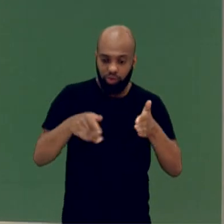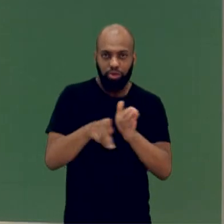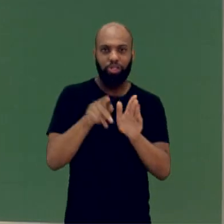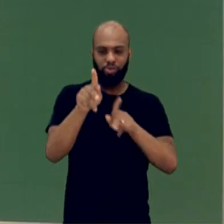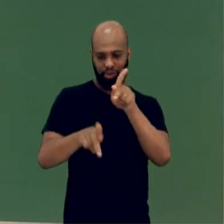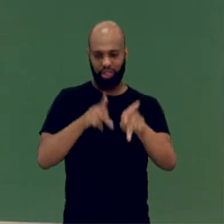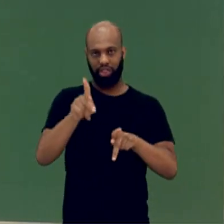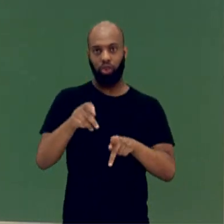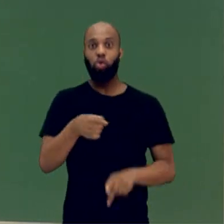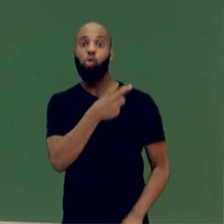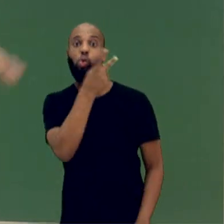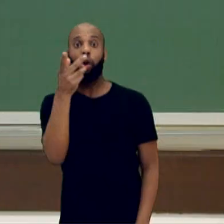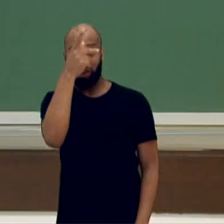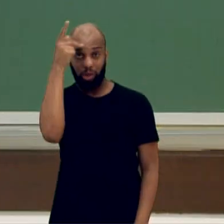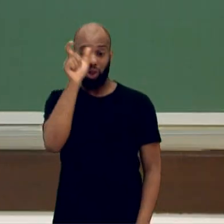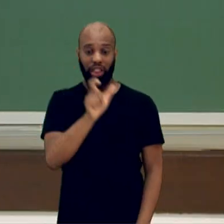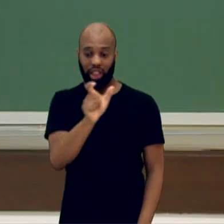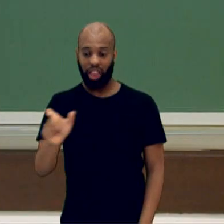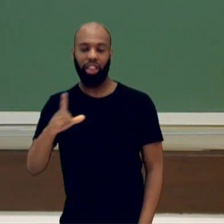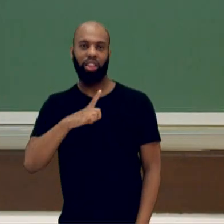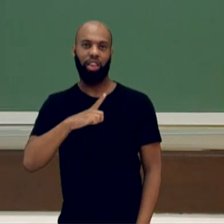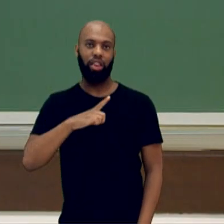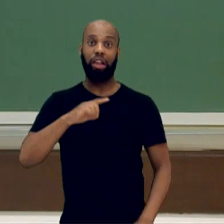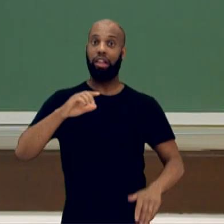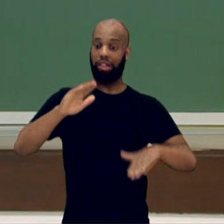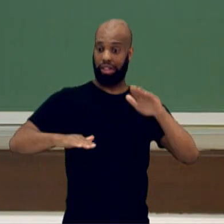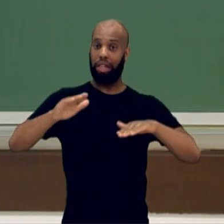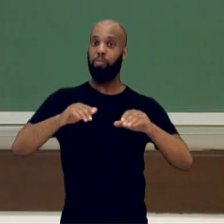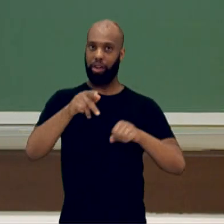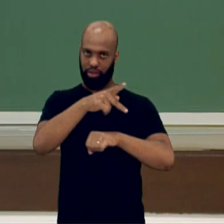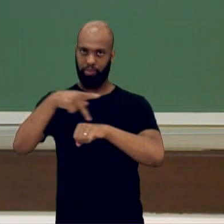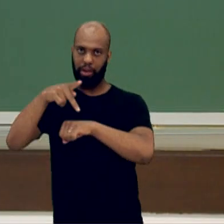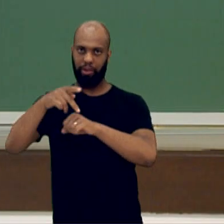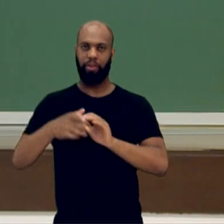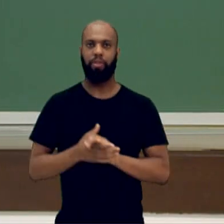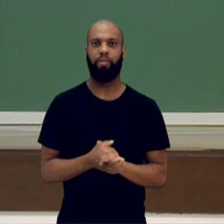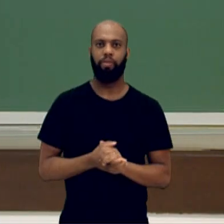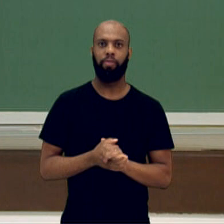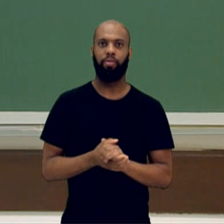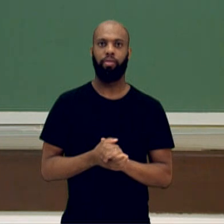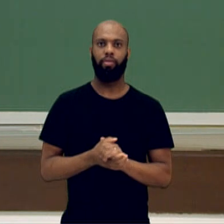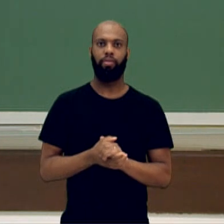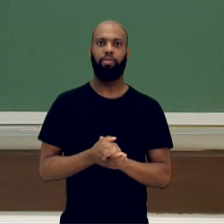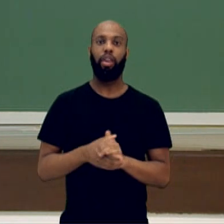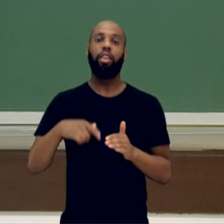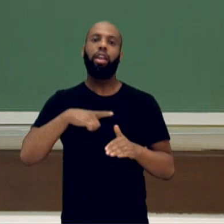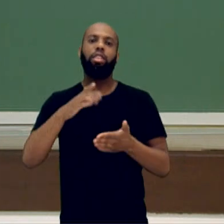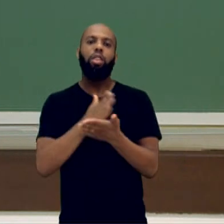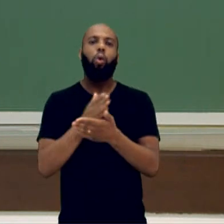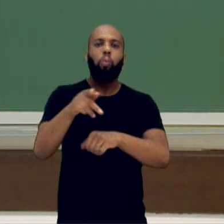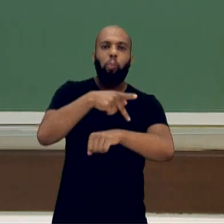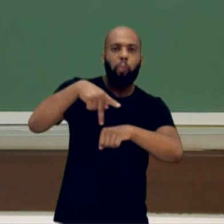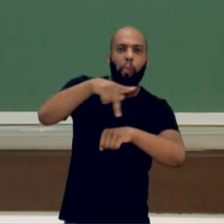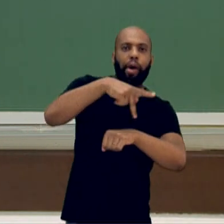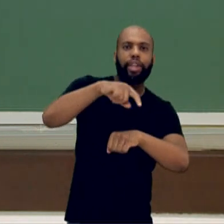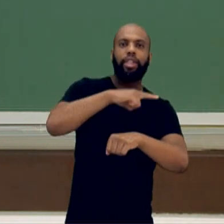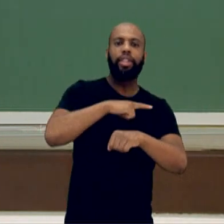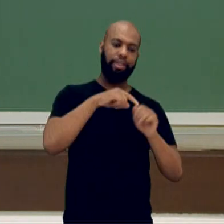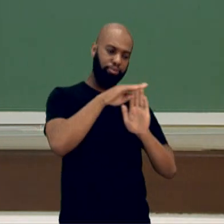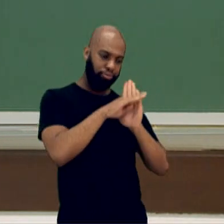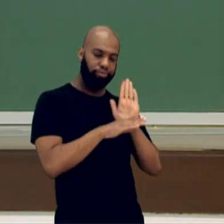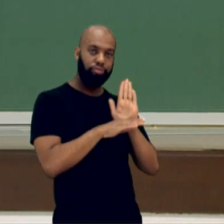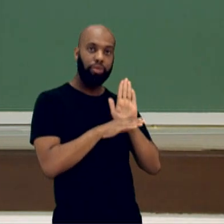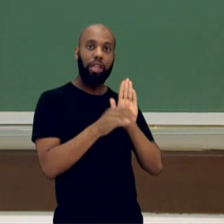ao número de habitantes, que varia de um país para o outro. Então, alguns países estabelecem lá que